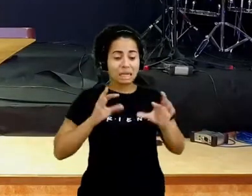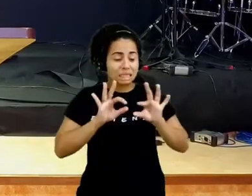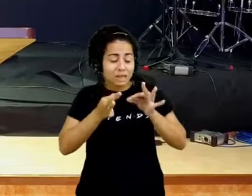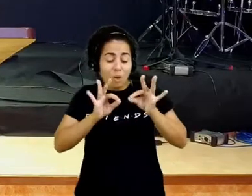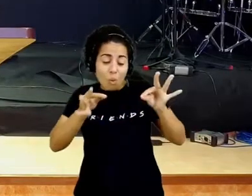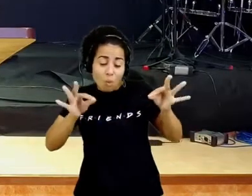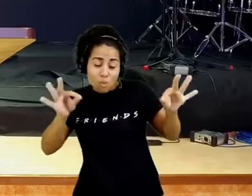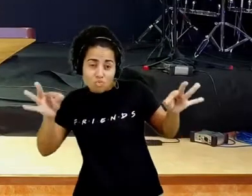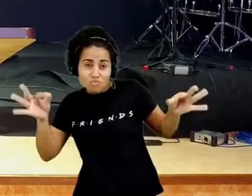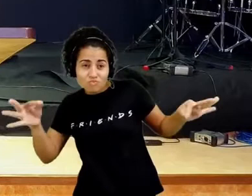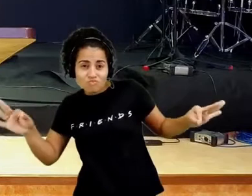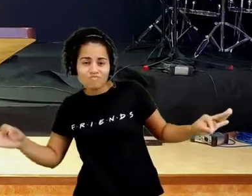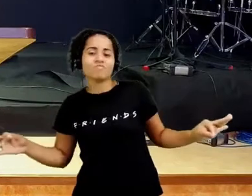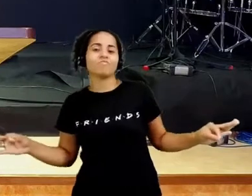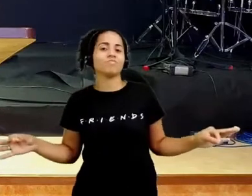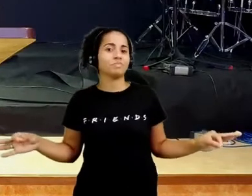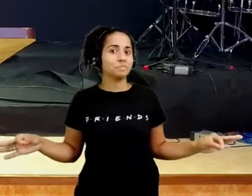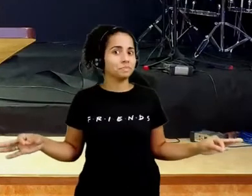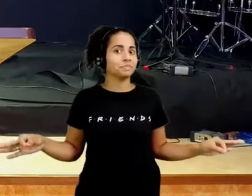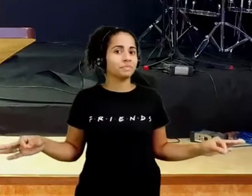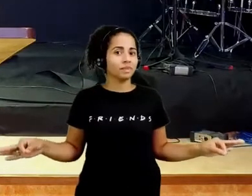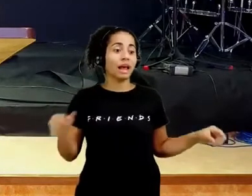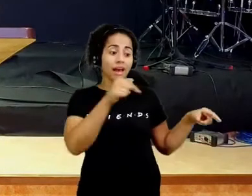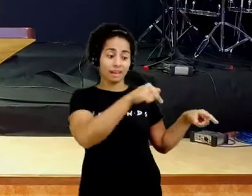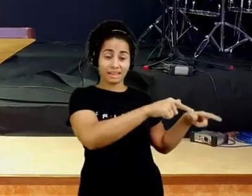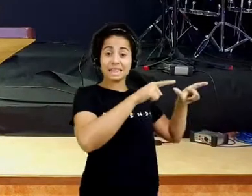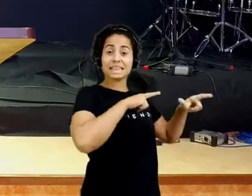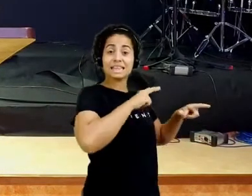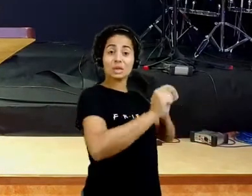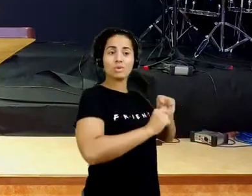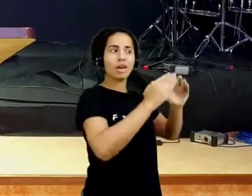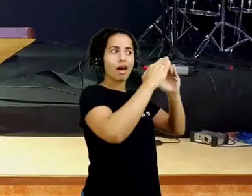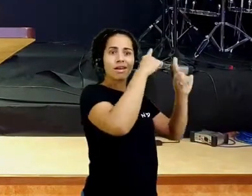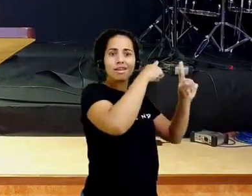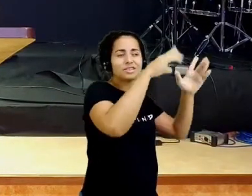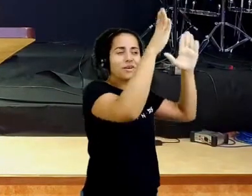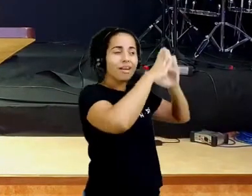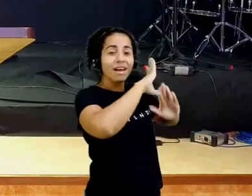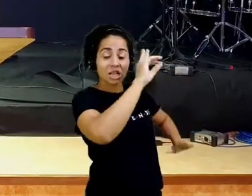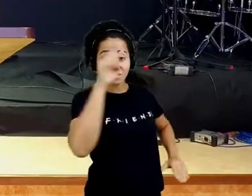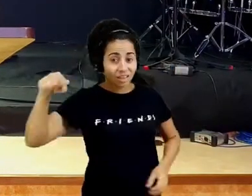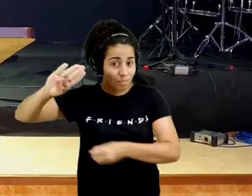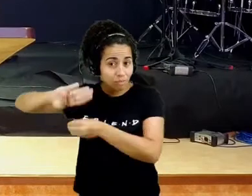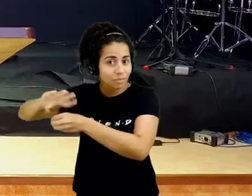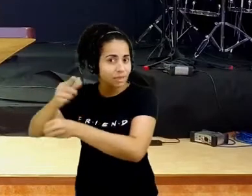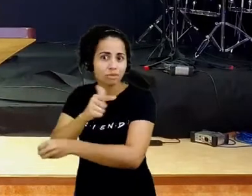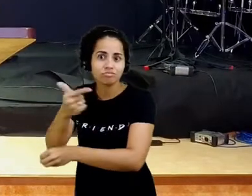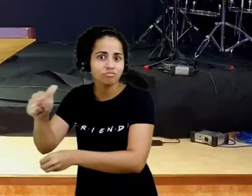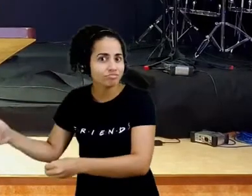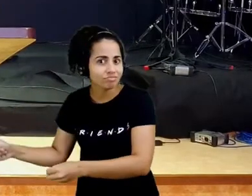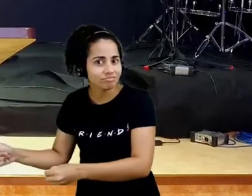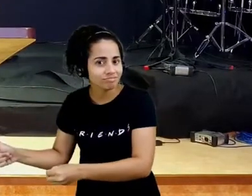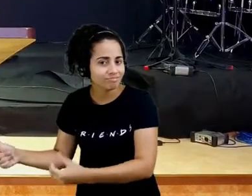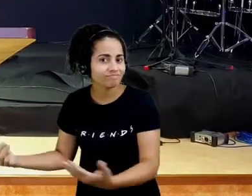ele tinha, não é, o templo para adorar o Senhor. E aí, queridos, não há